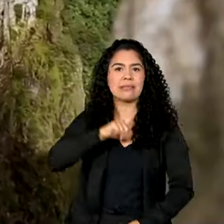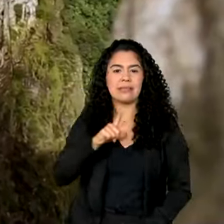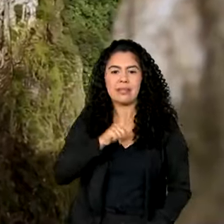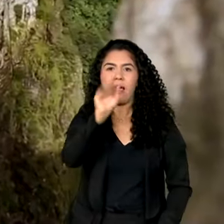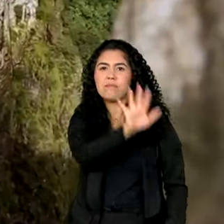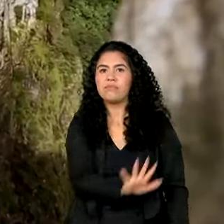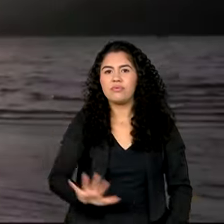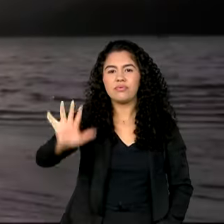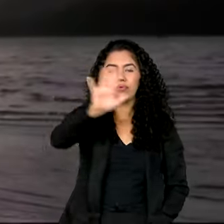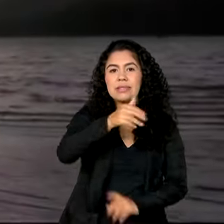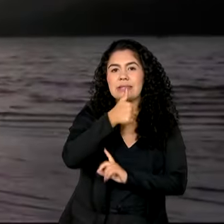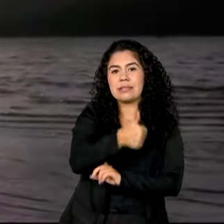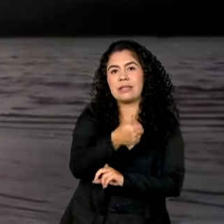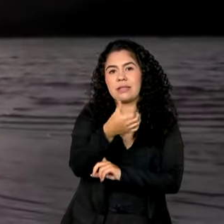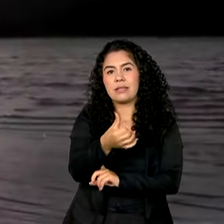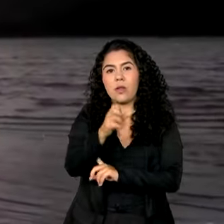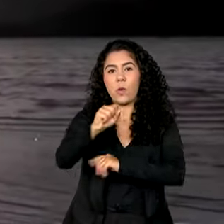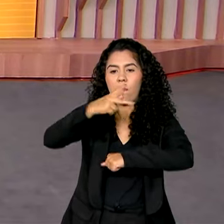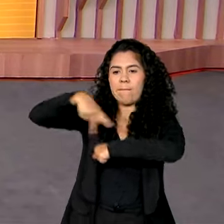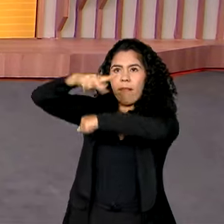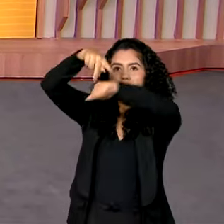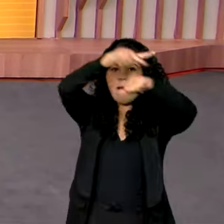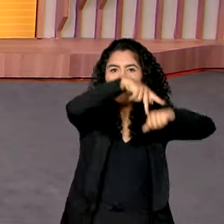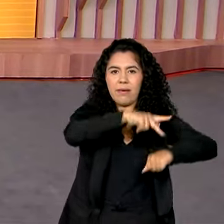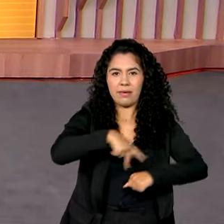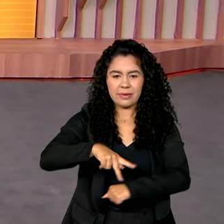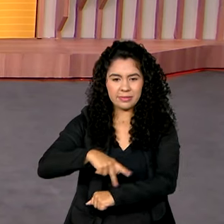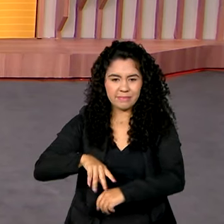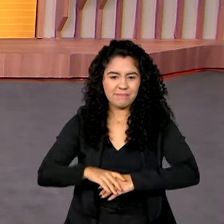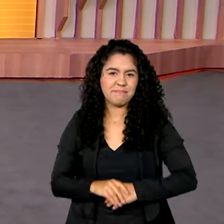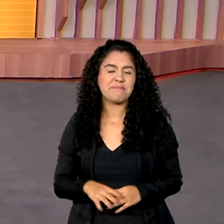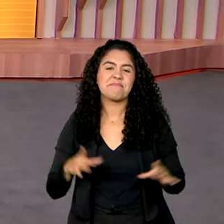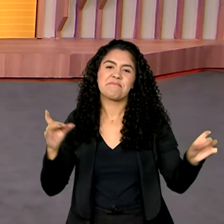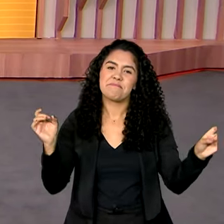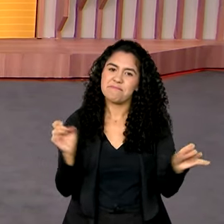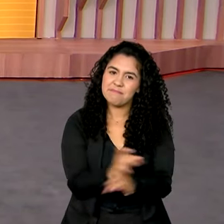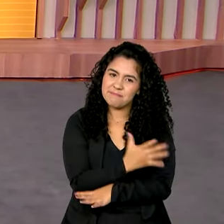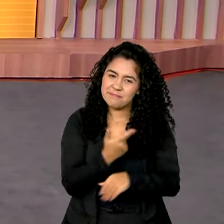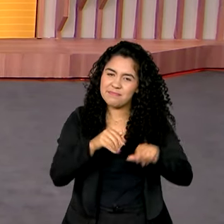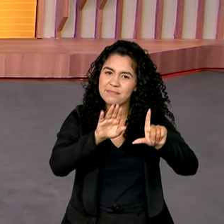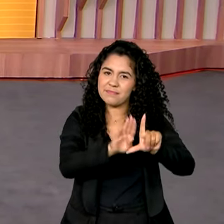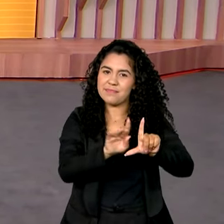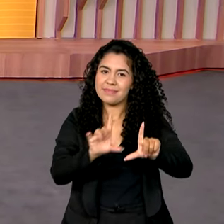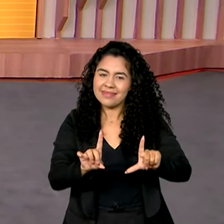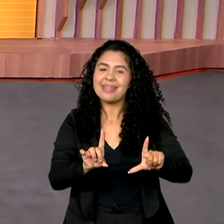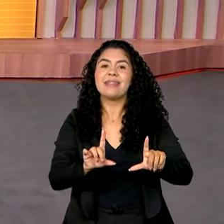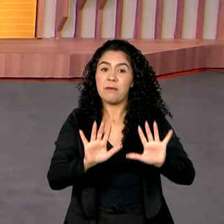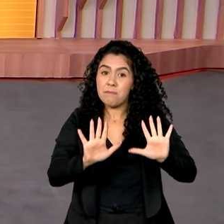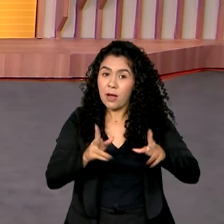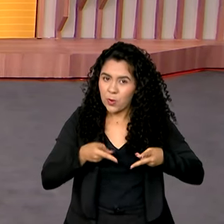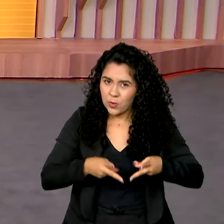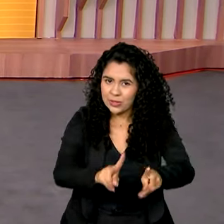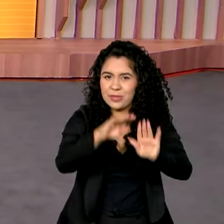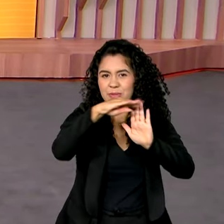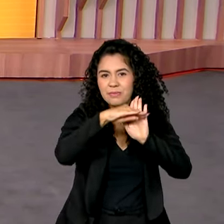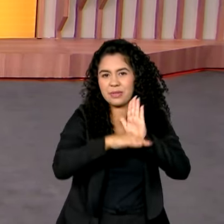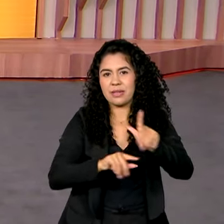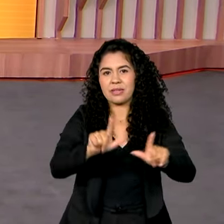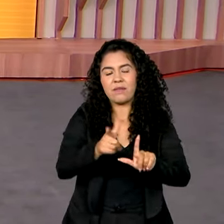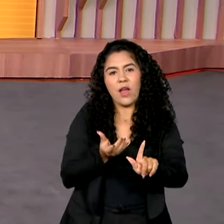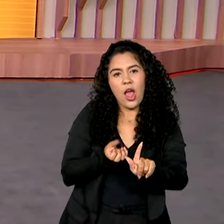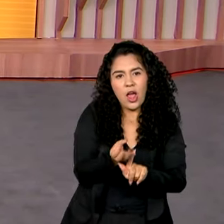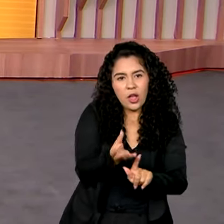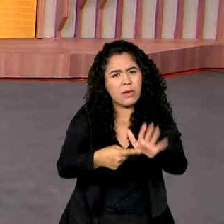por 168 países. É isso e o Brasil em Dia fica por aqui, mas o Canal Gov segue com a